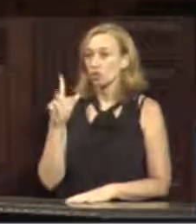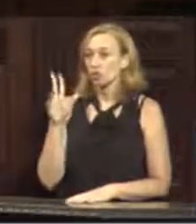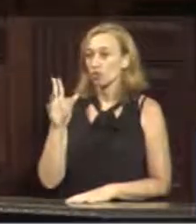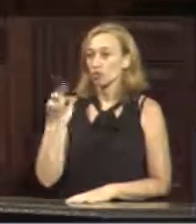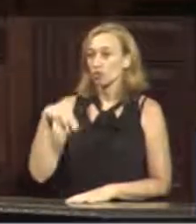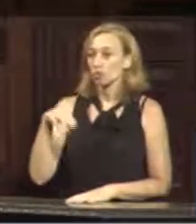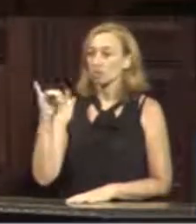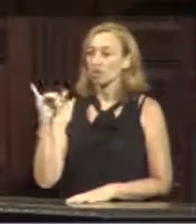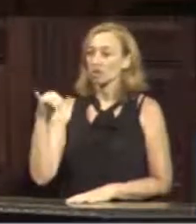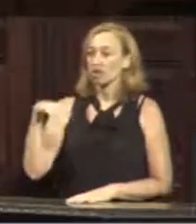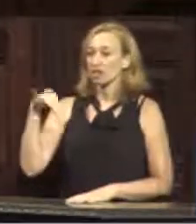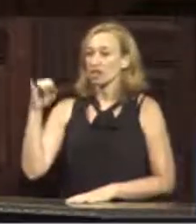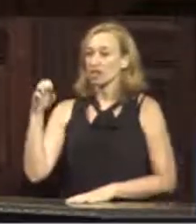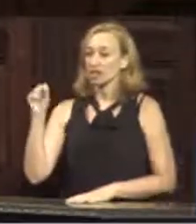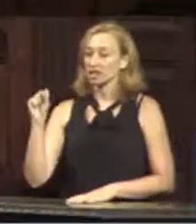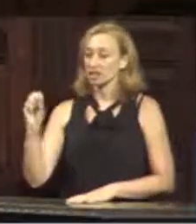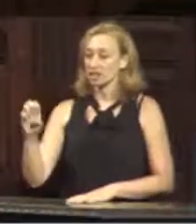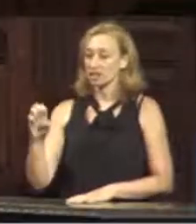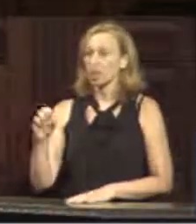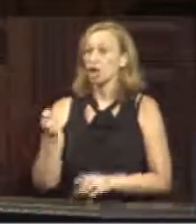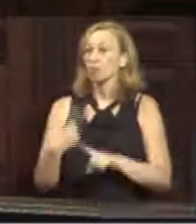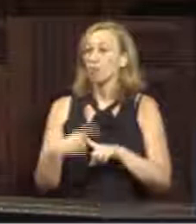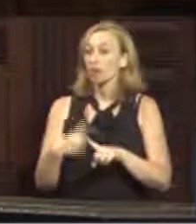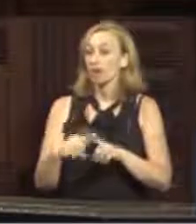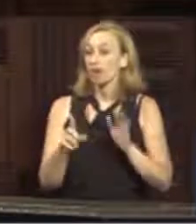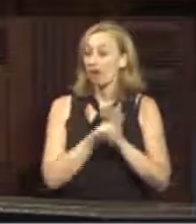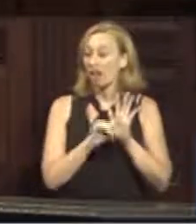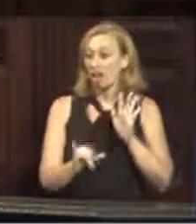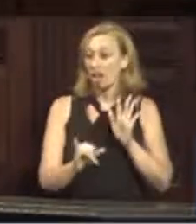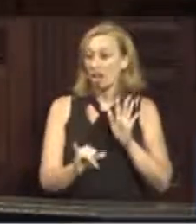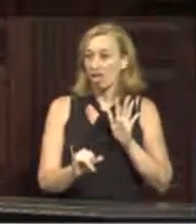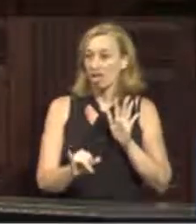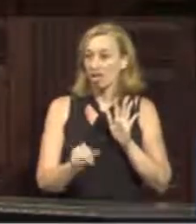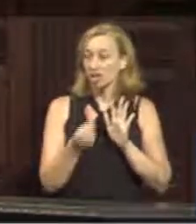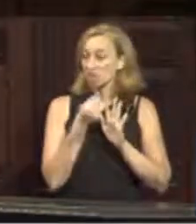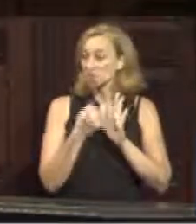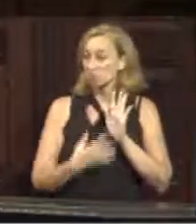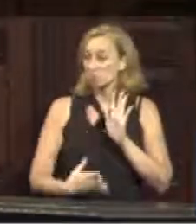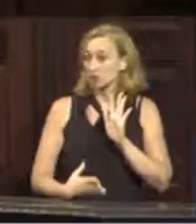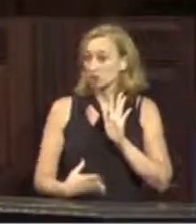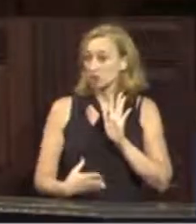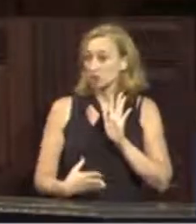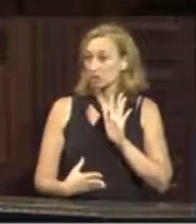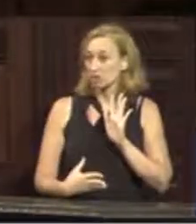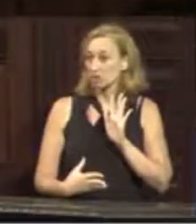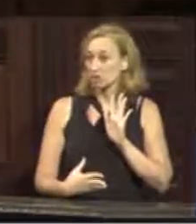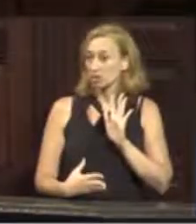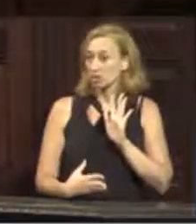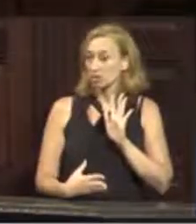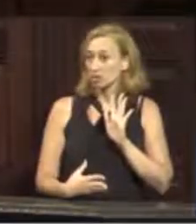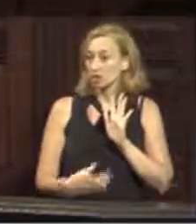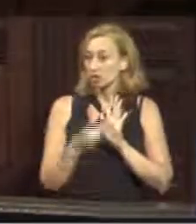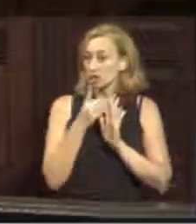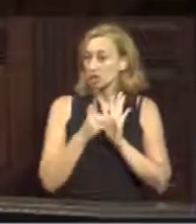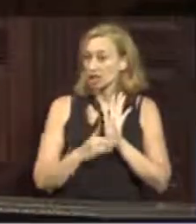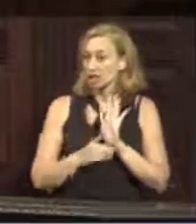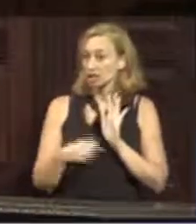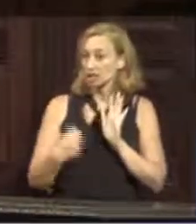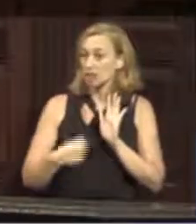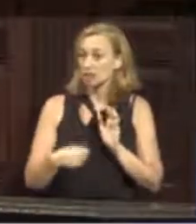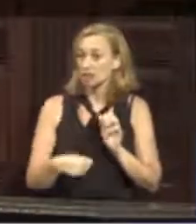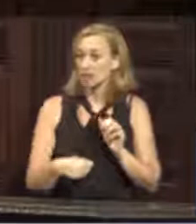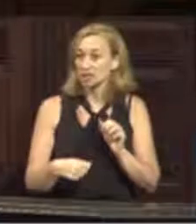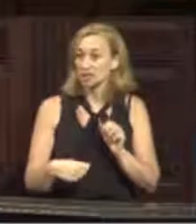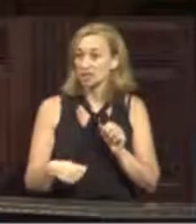leis específicas é dito que adesão ao Repetro tem que ser feito